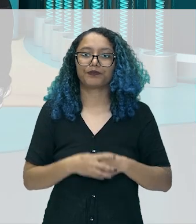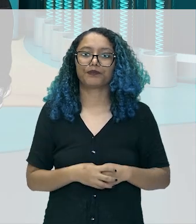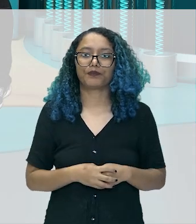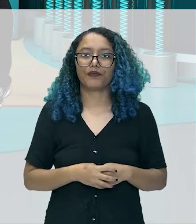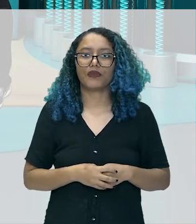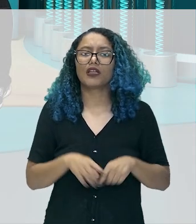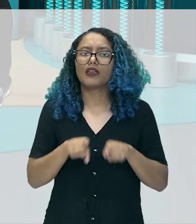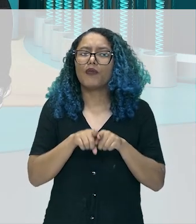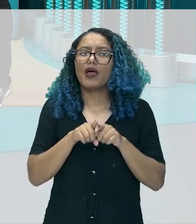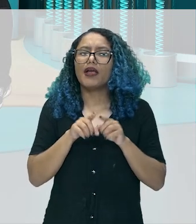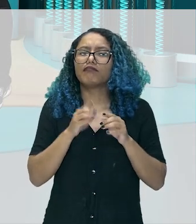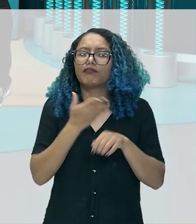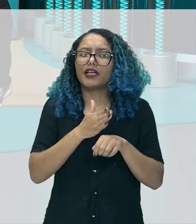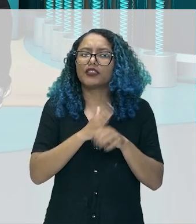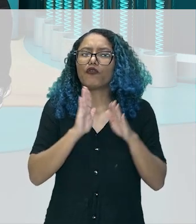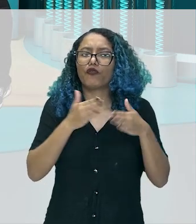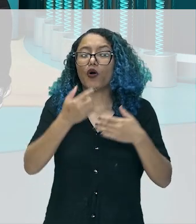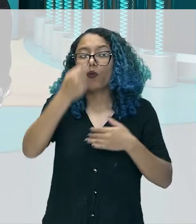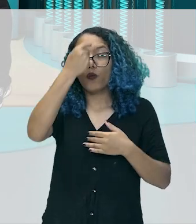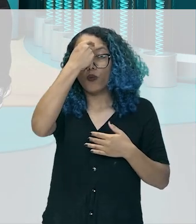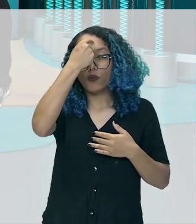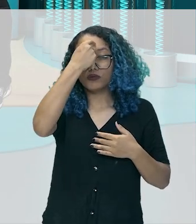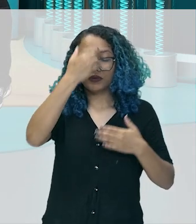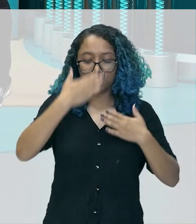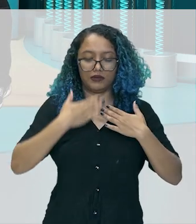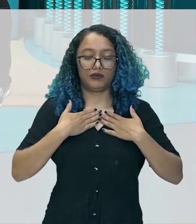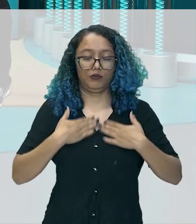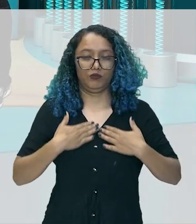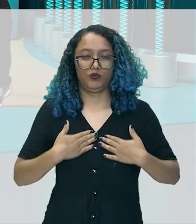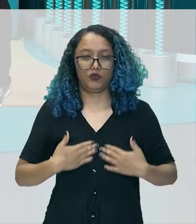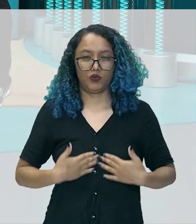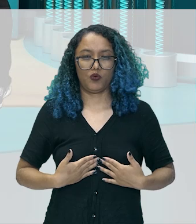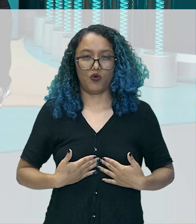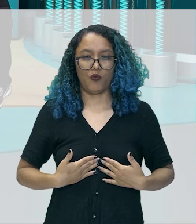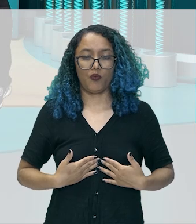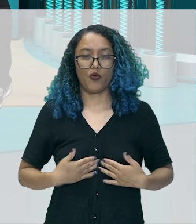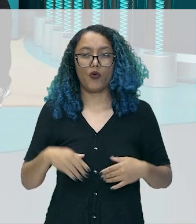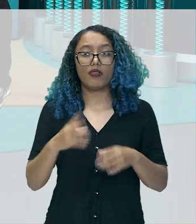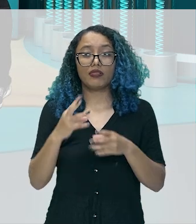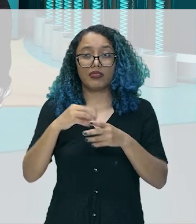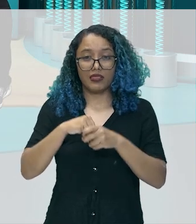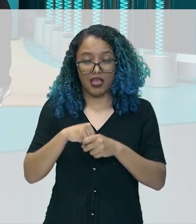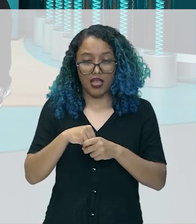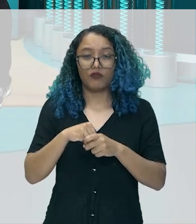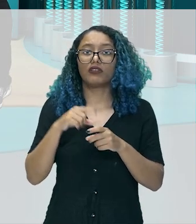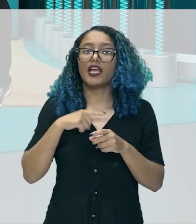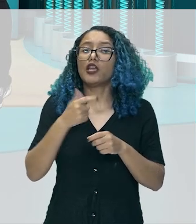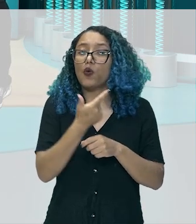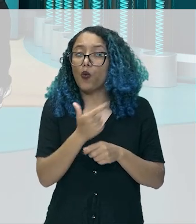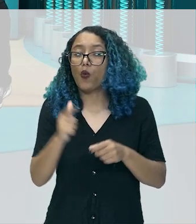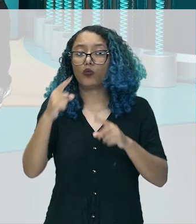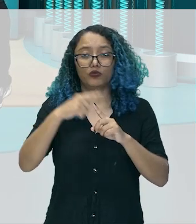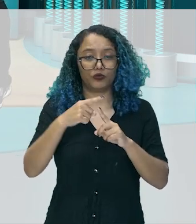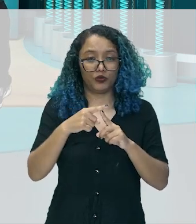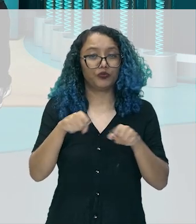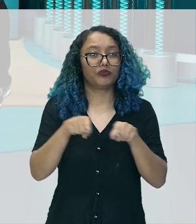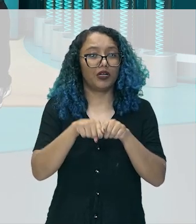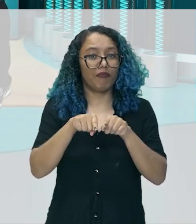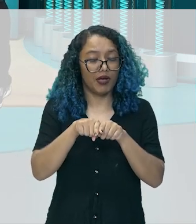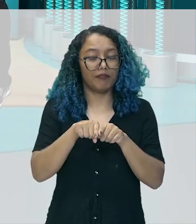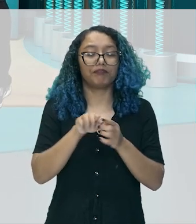porque envolve ali o elemento água. A gente sabe que quando há a presença da água, a gente consegue relaxar um pouco mais. Então,